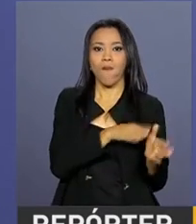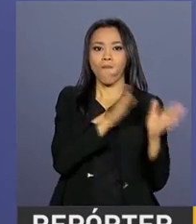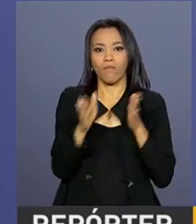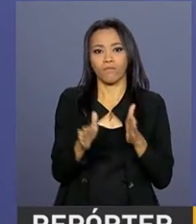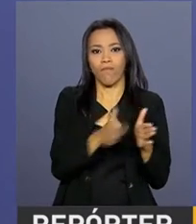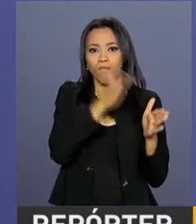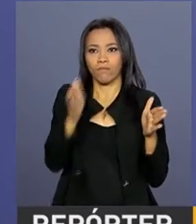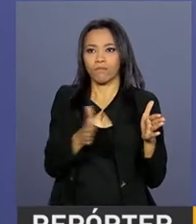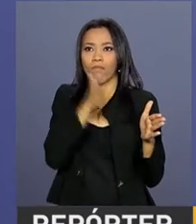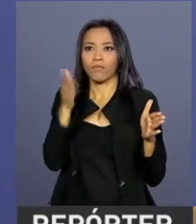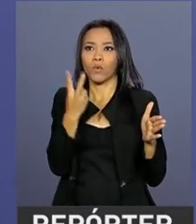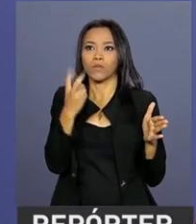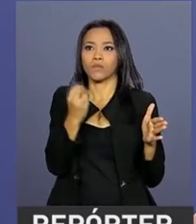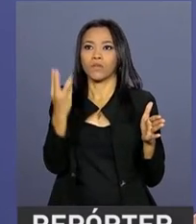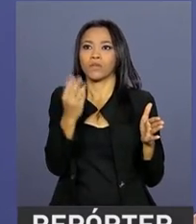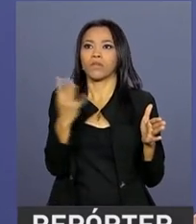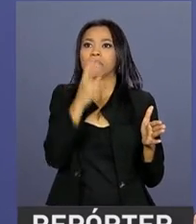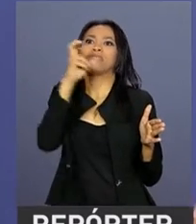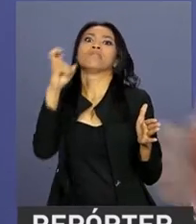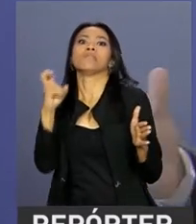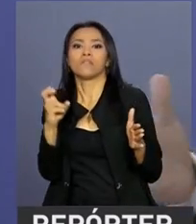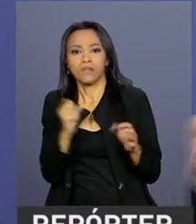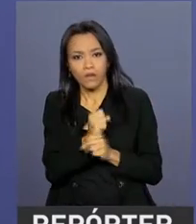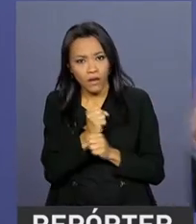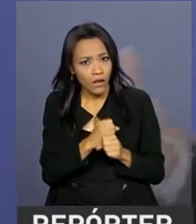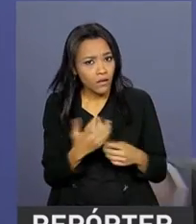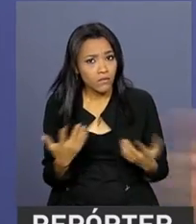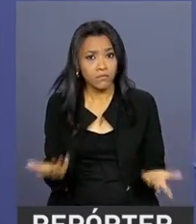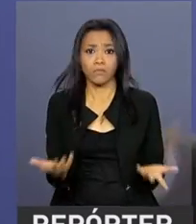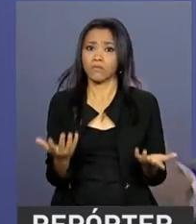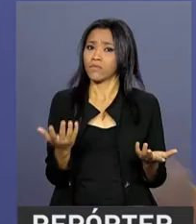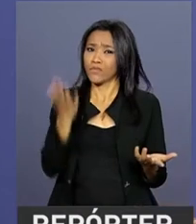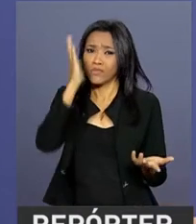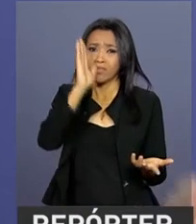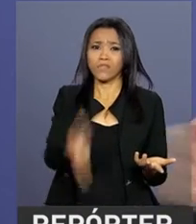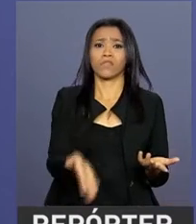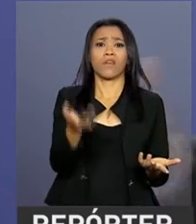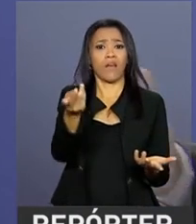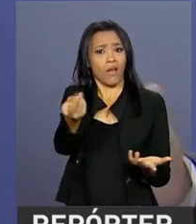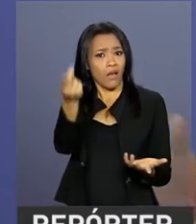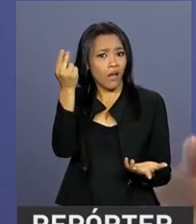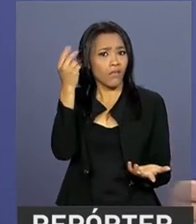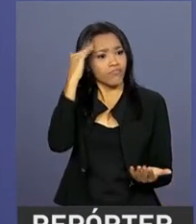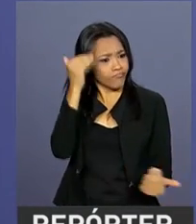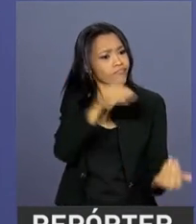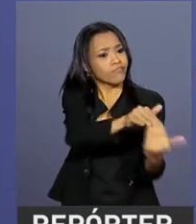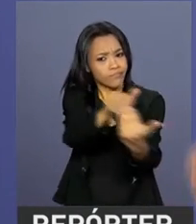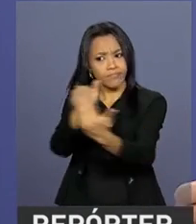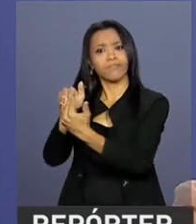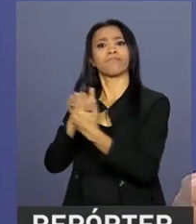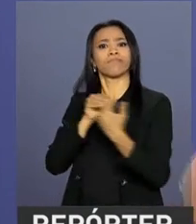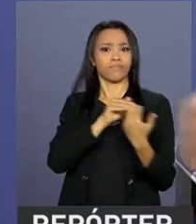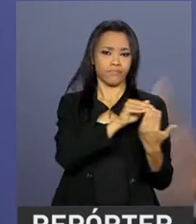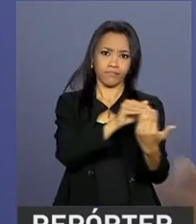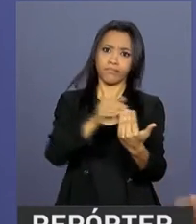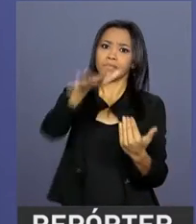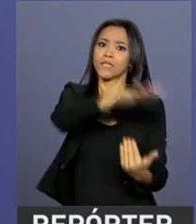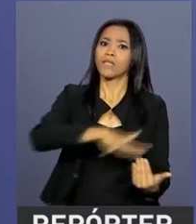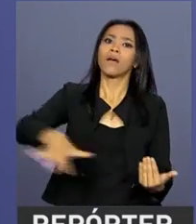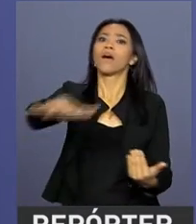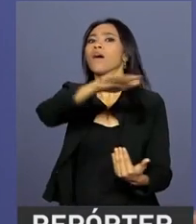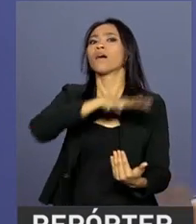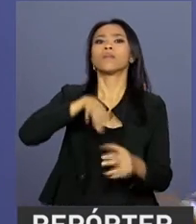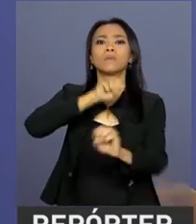mais 1, 2, 3, 5 anos algo que já é praticamente consensual no meio